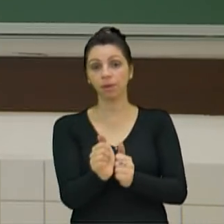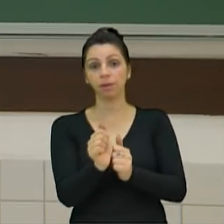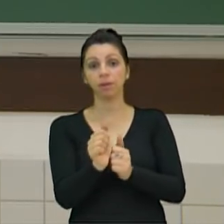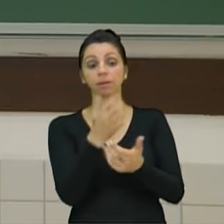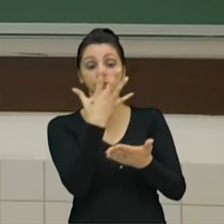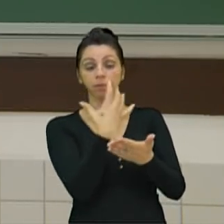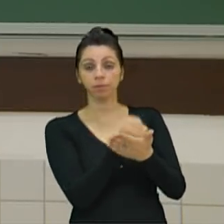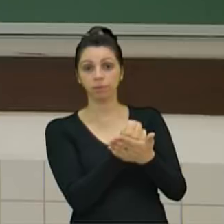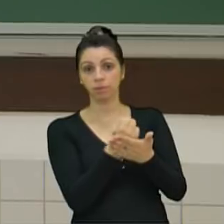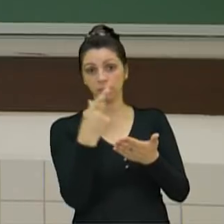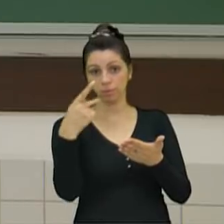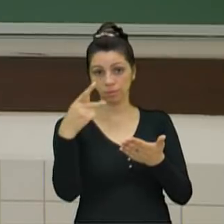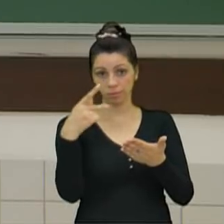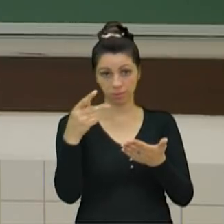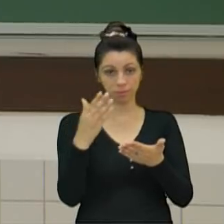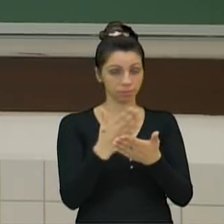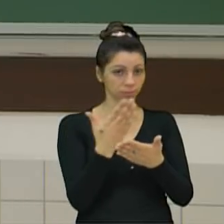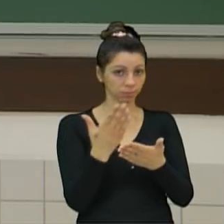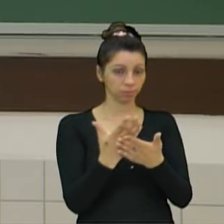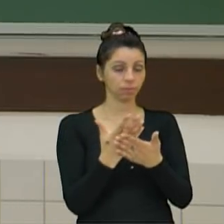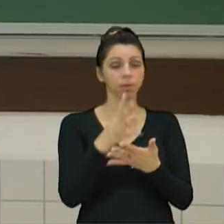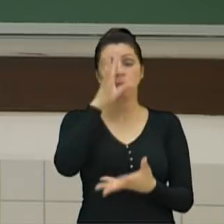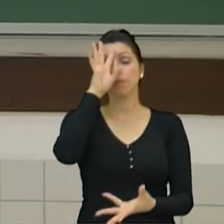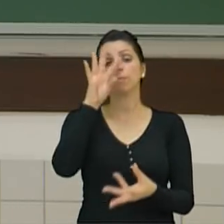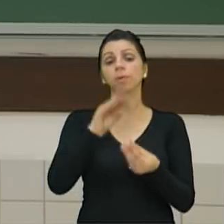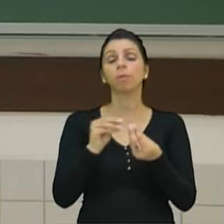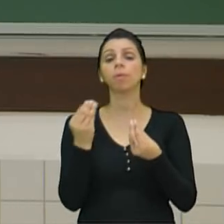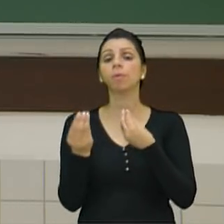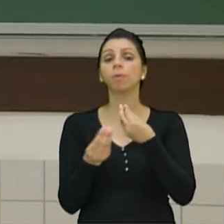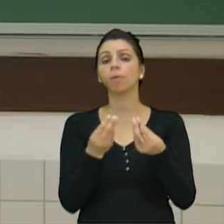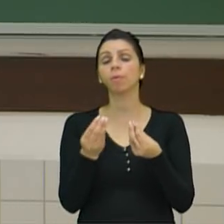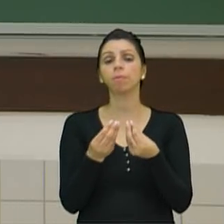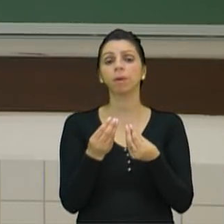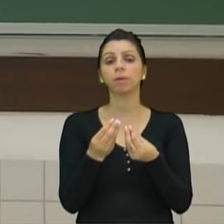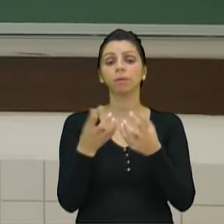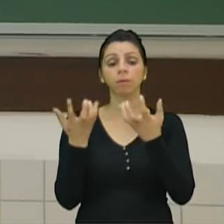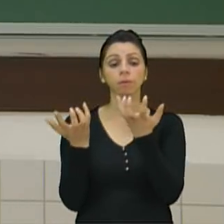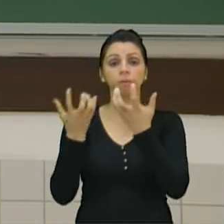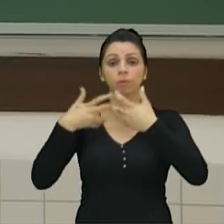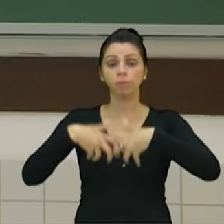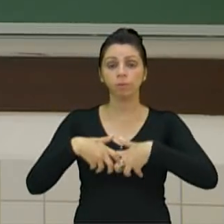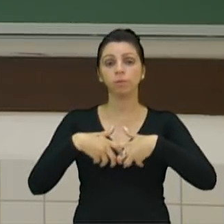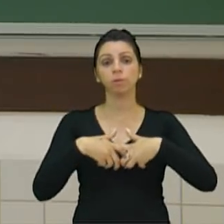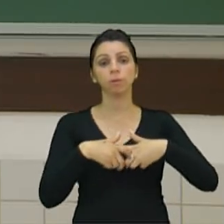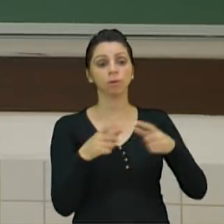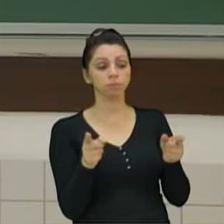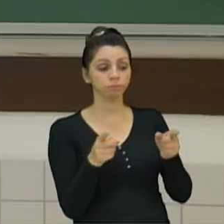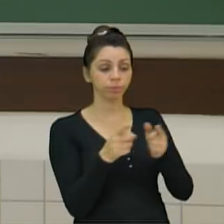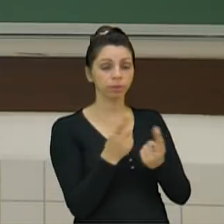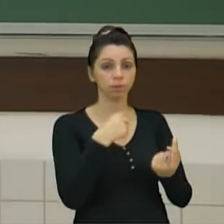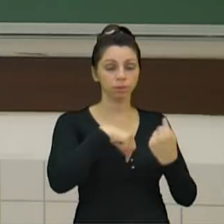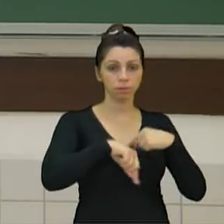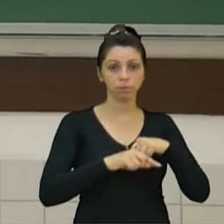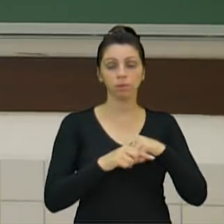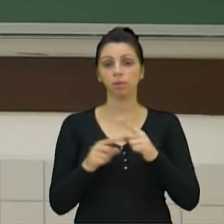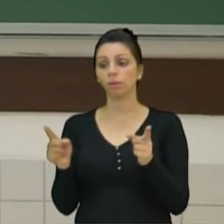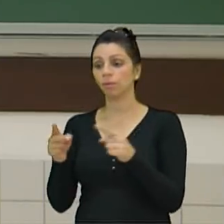a gente entender novamente esse processo de pequena e grande circulação. Vamos lá? Então é o